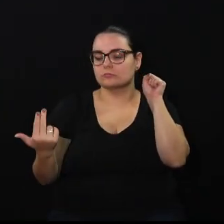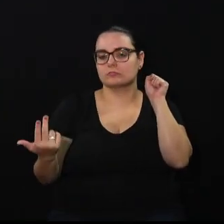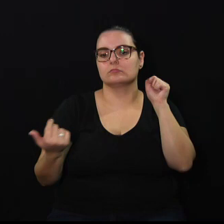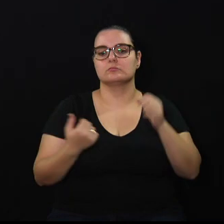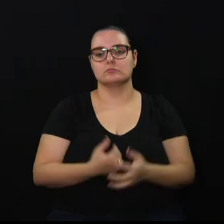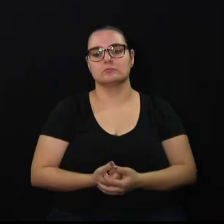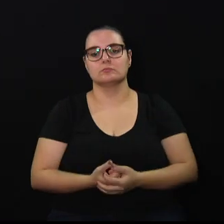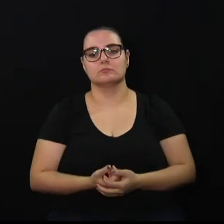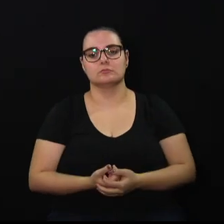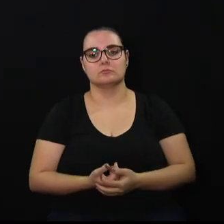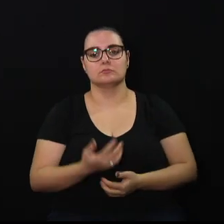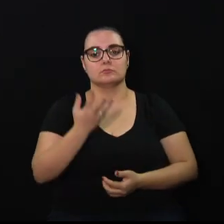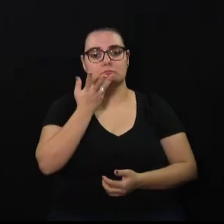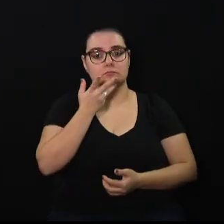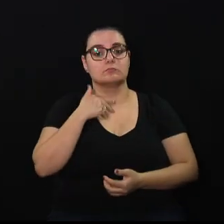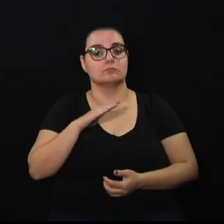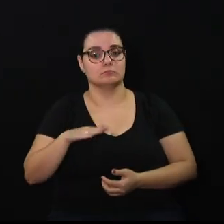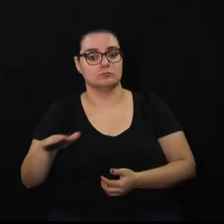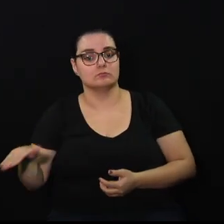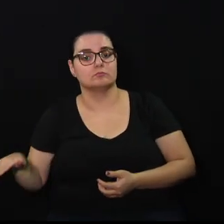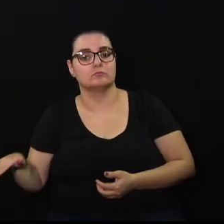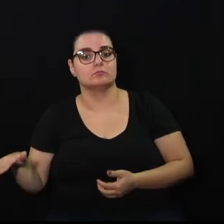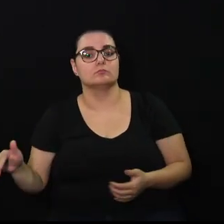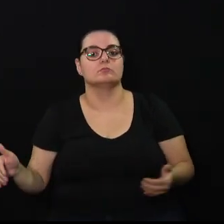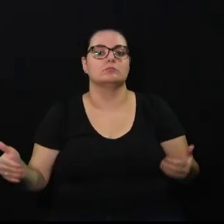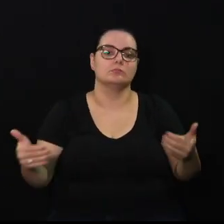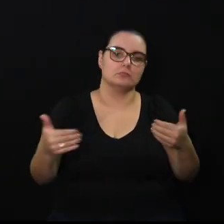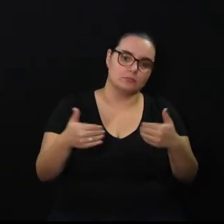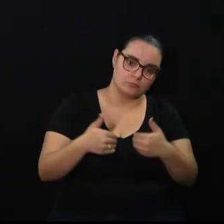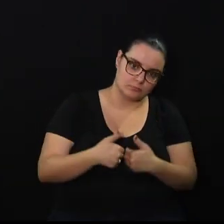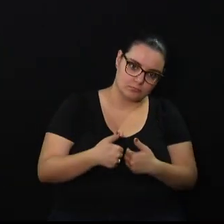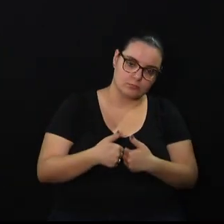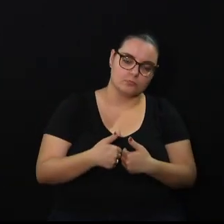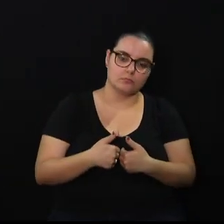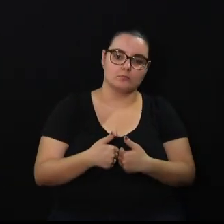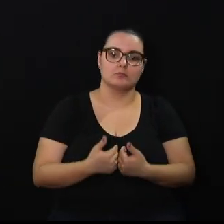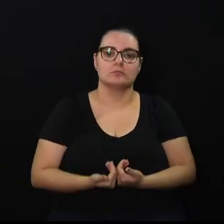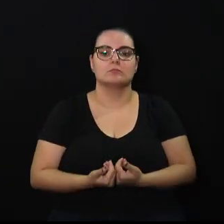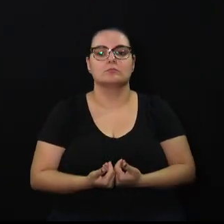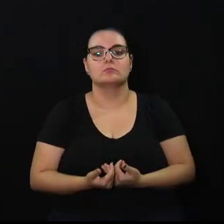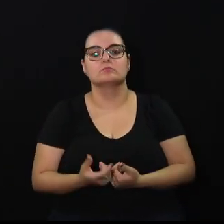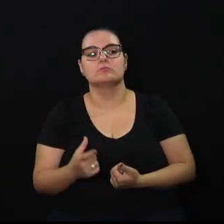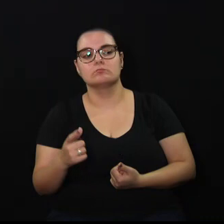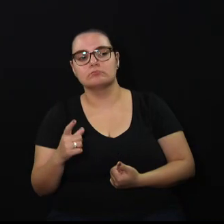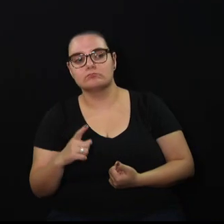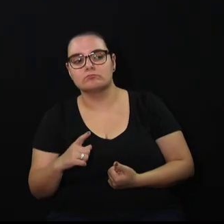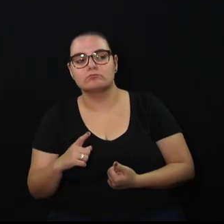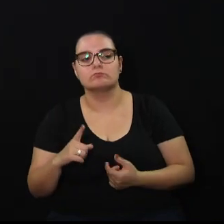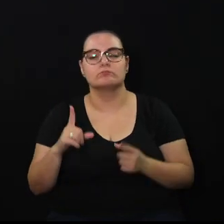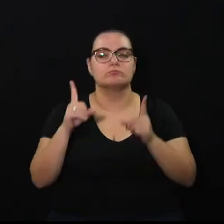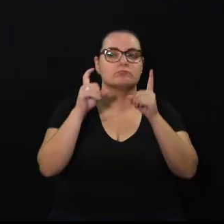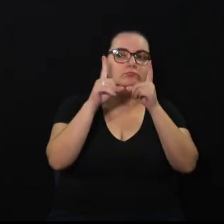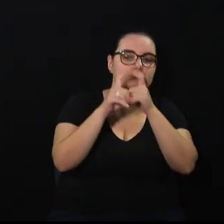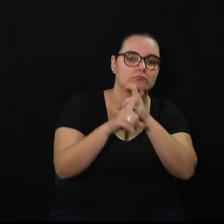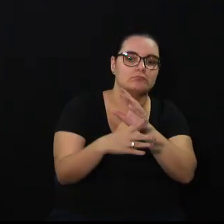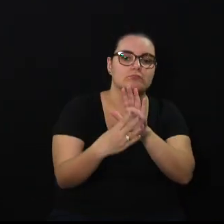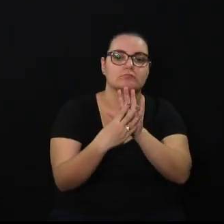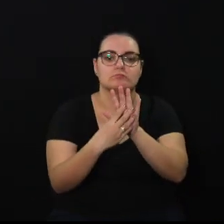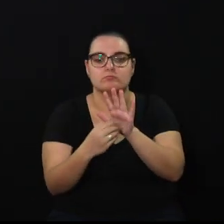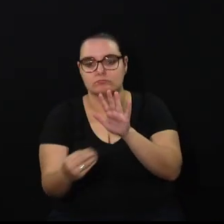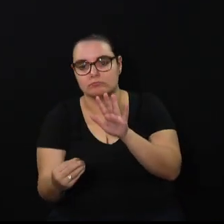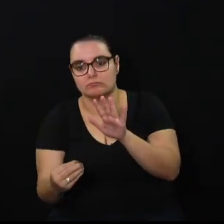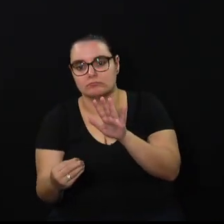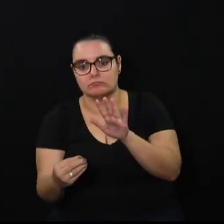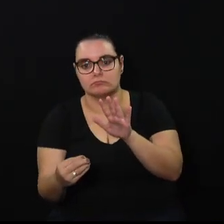crianças e dos nossos pacientes com com desenvolvimento típico ali eles têm essa dificuldade de imitar de forma mais